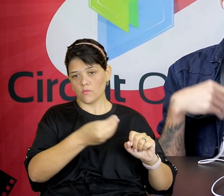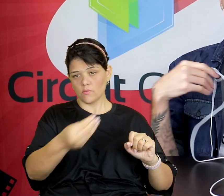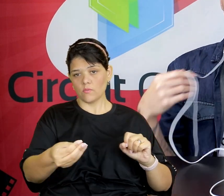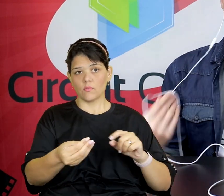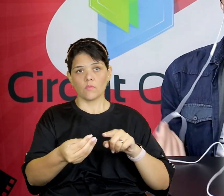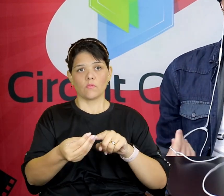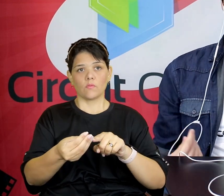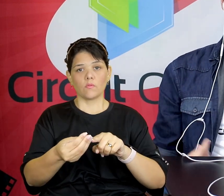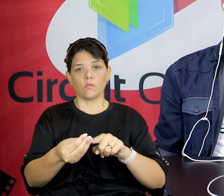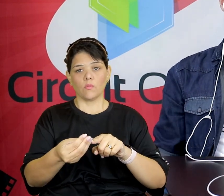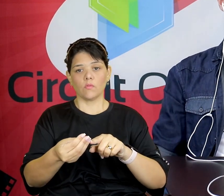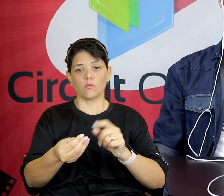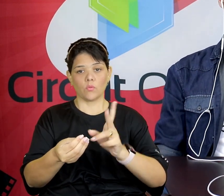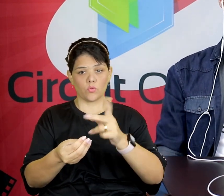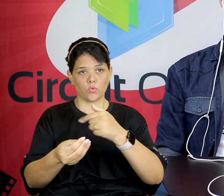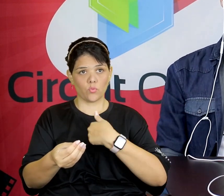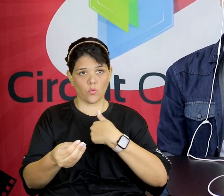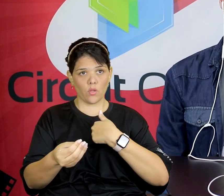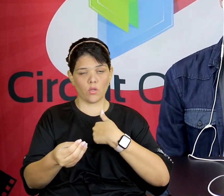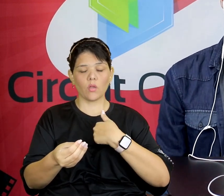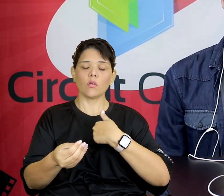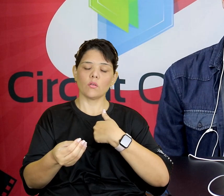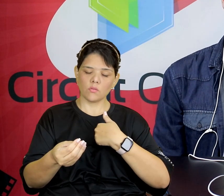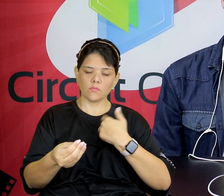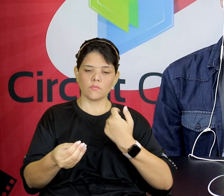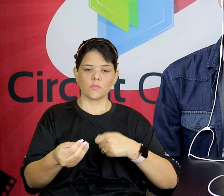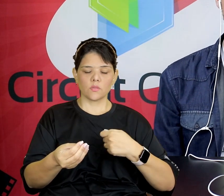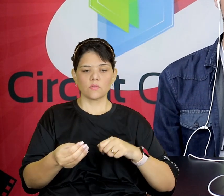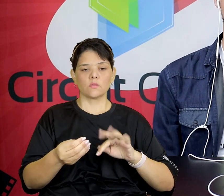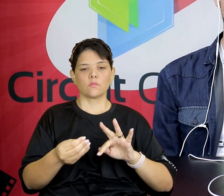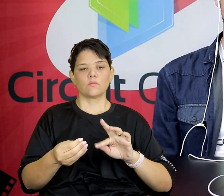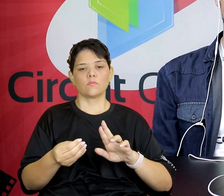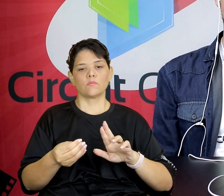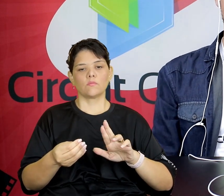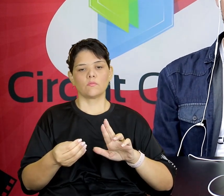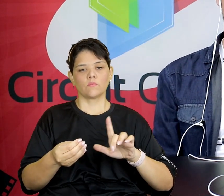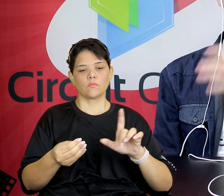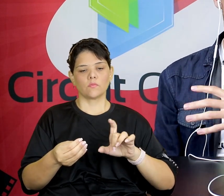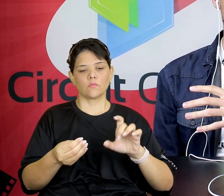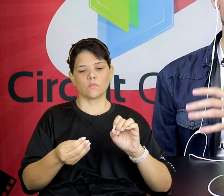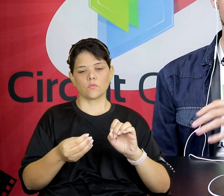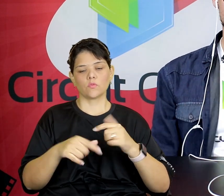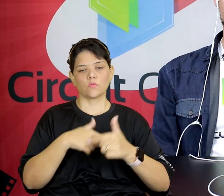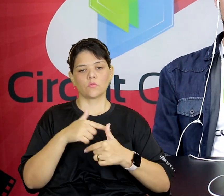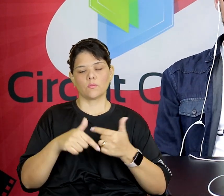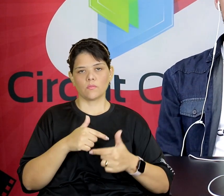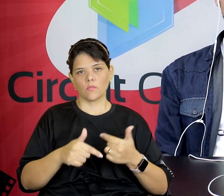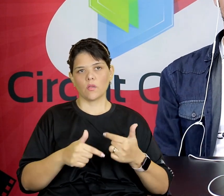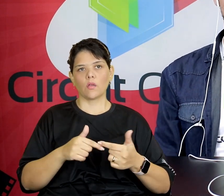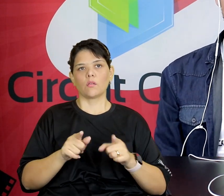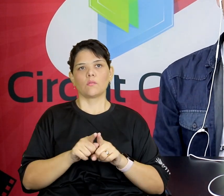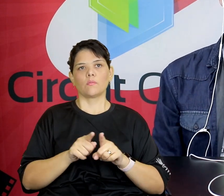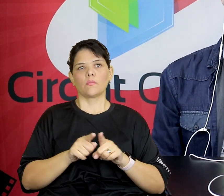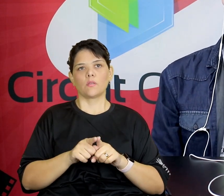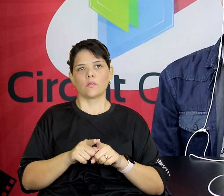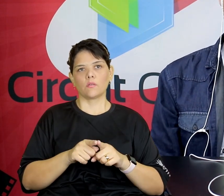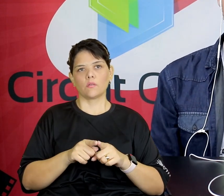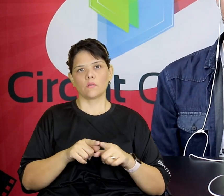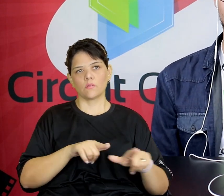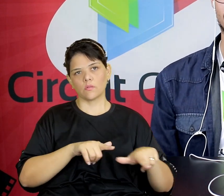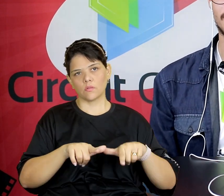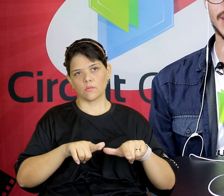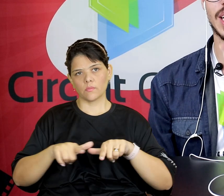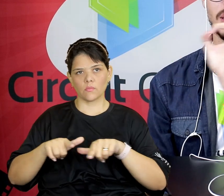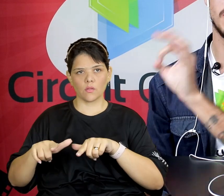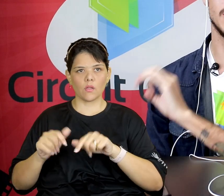de fluxo de trabalho, a gente vai falar muito de divisão de tarefas e a gente vai falar muito um pouquinho